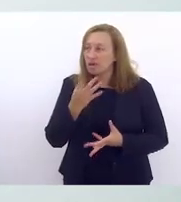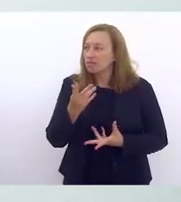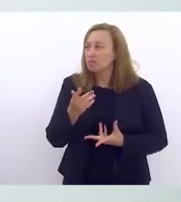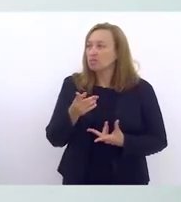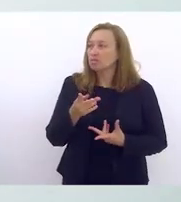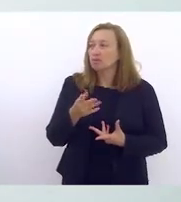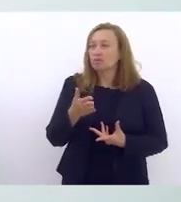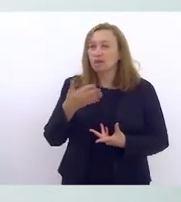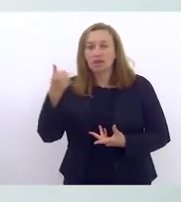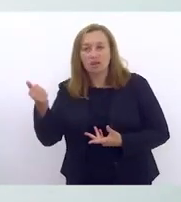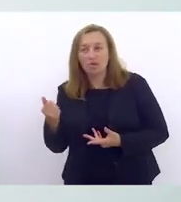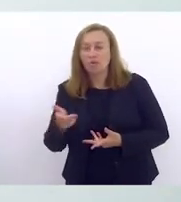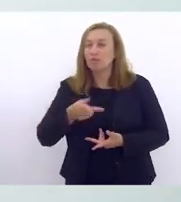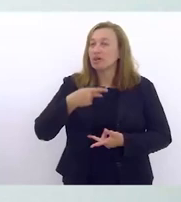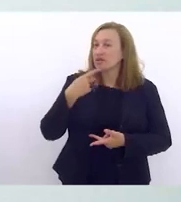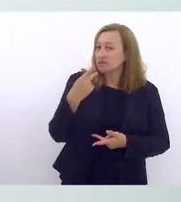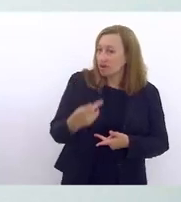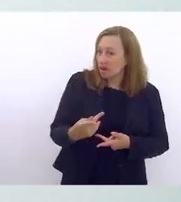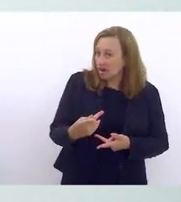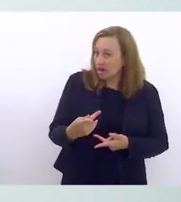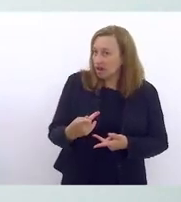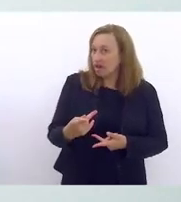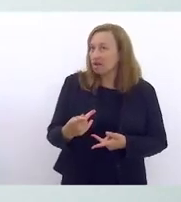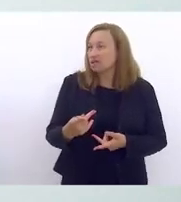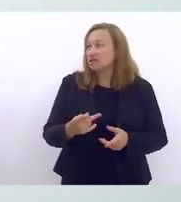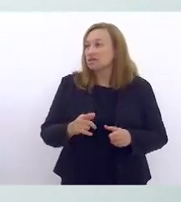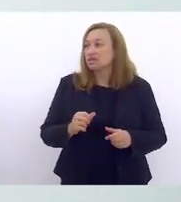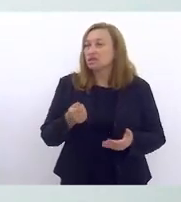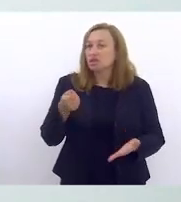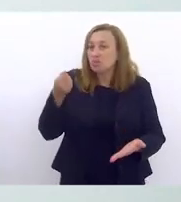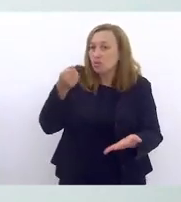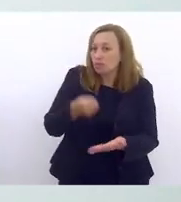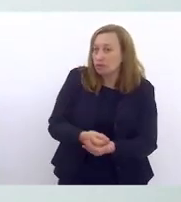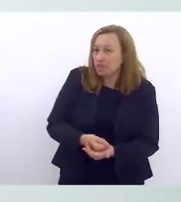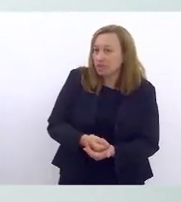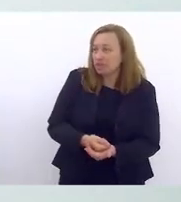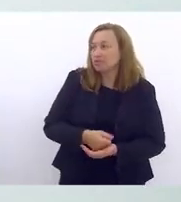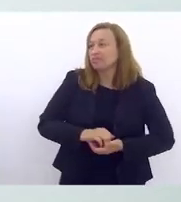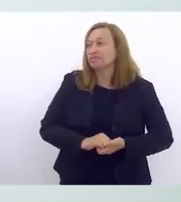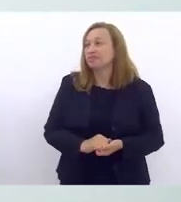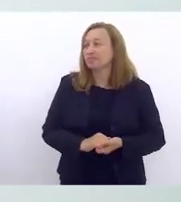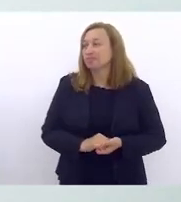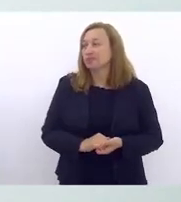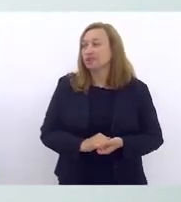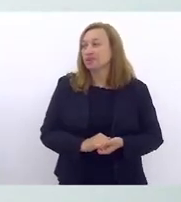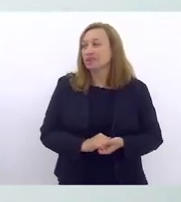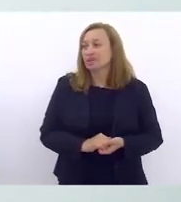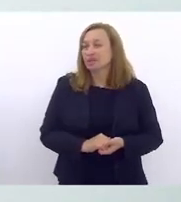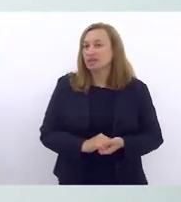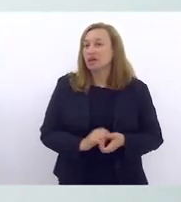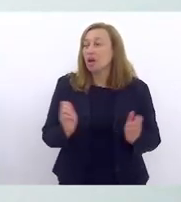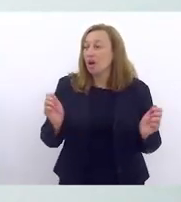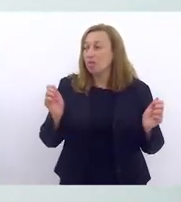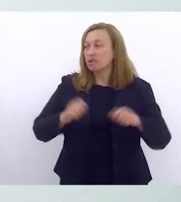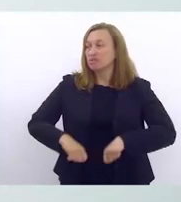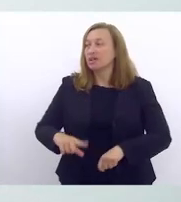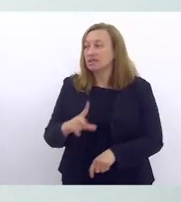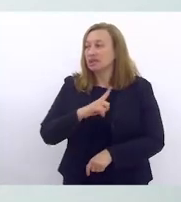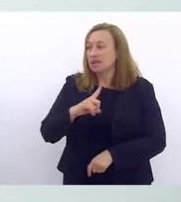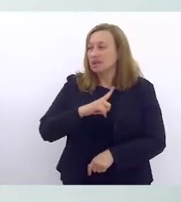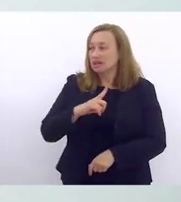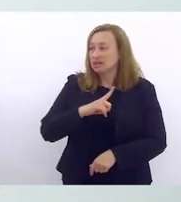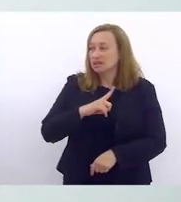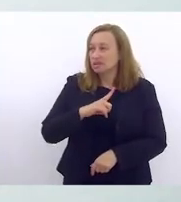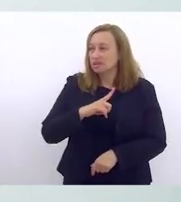dizer, redizer, desdizer e contradizer-se. Então, que bom que a gente tenha a possibilidade